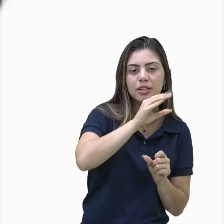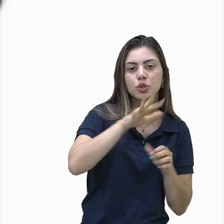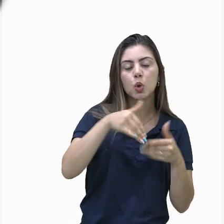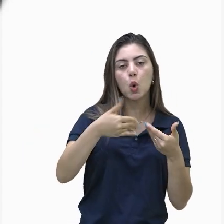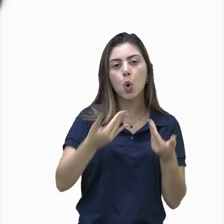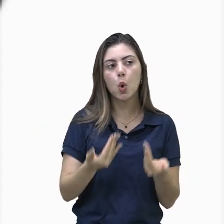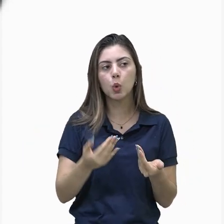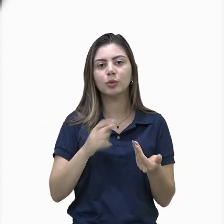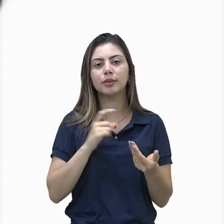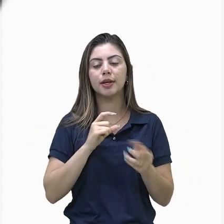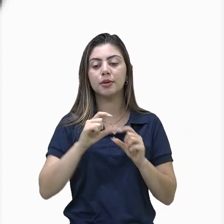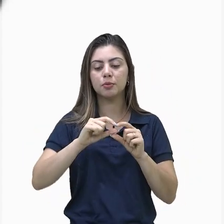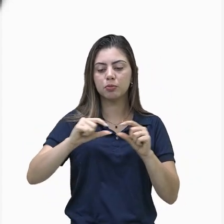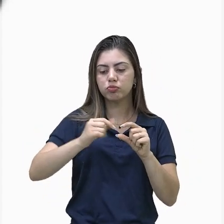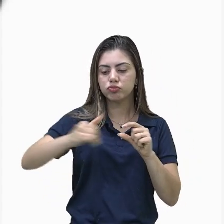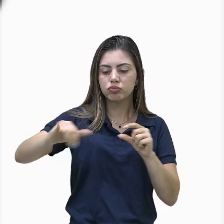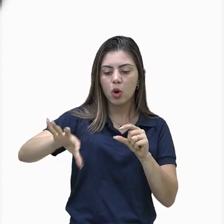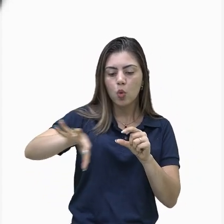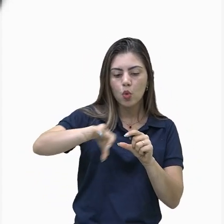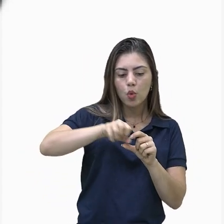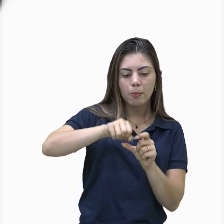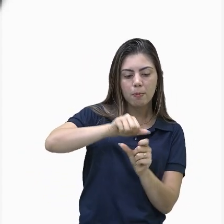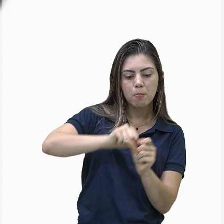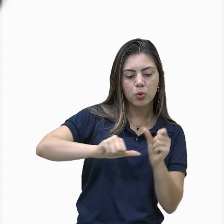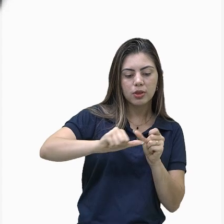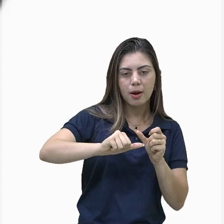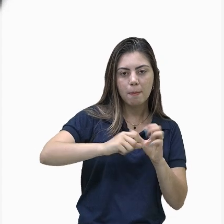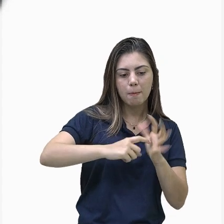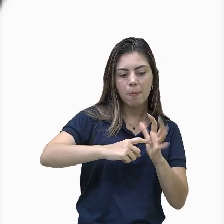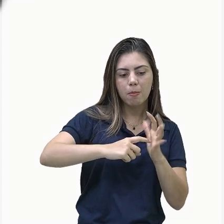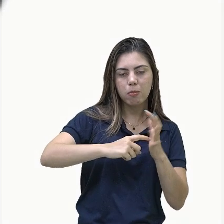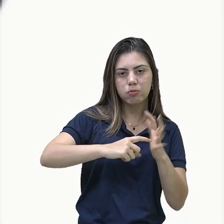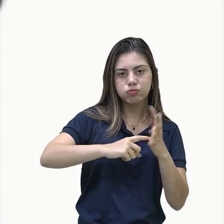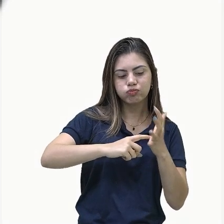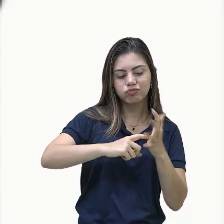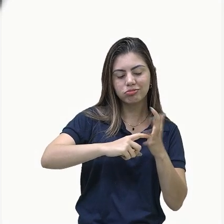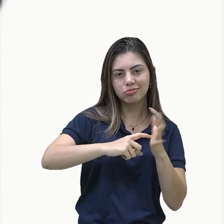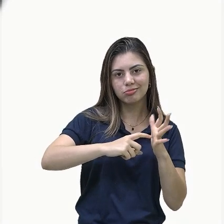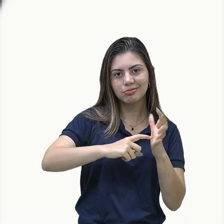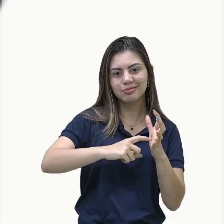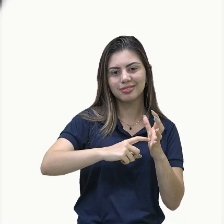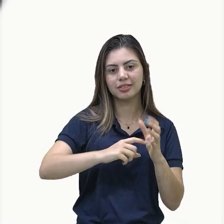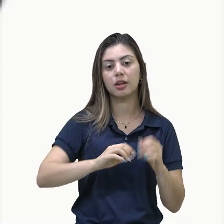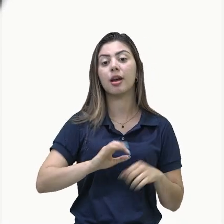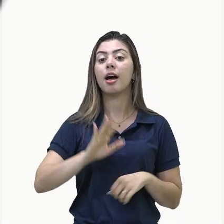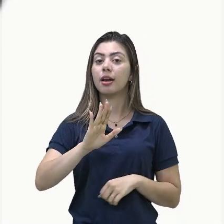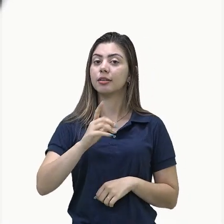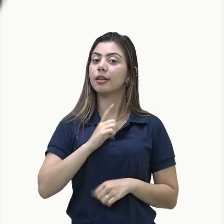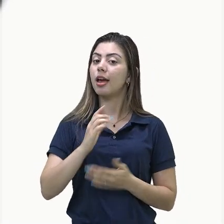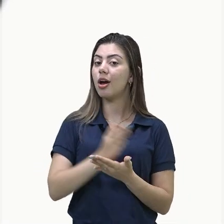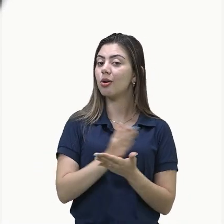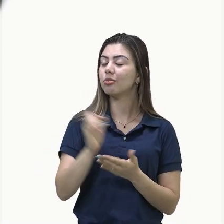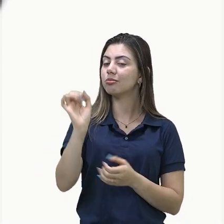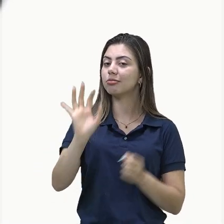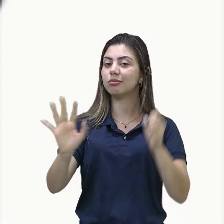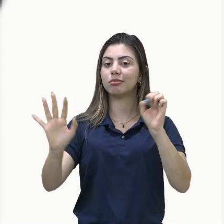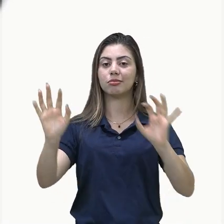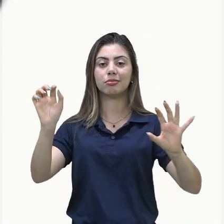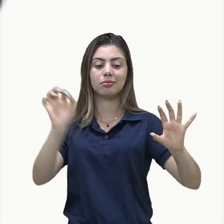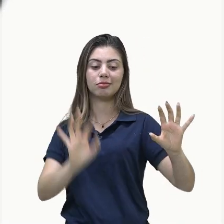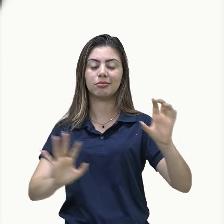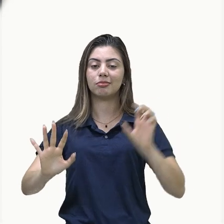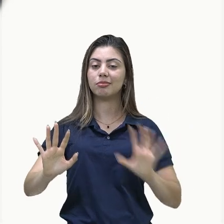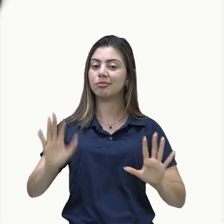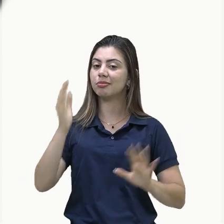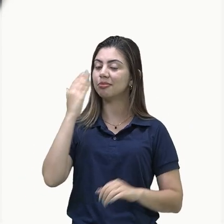produzindo movimento. E aqui, pessoal, nós temos algumas figuras, algumas imagens aqui juntamente com